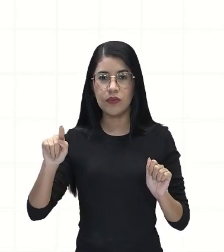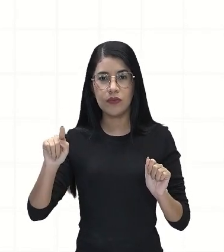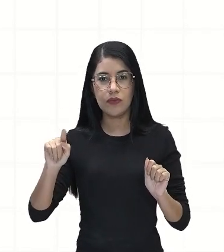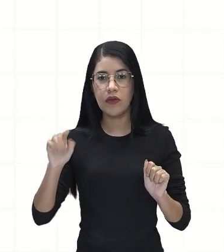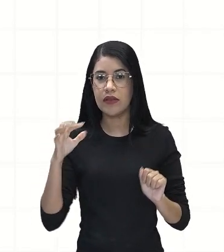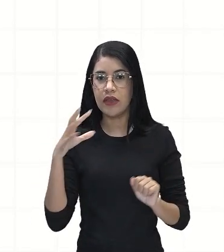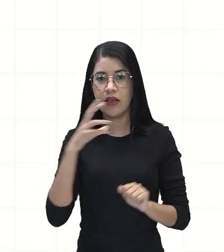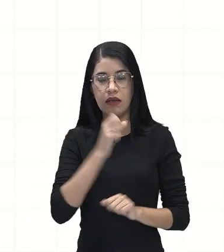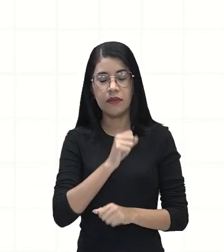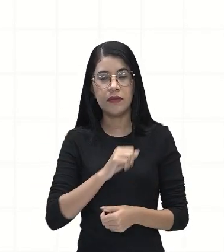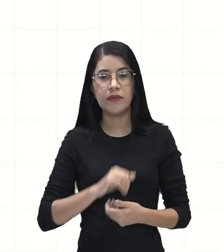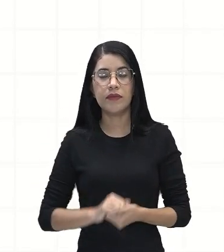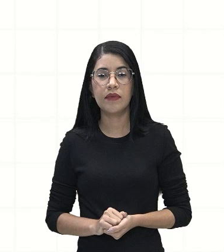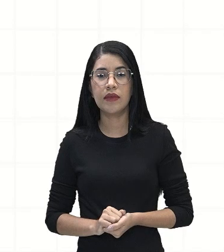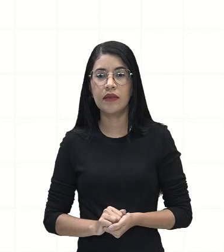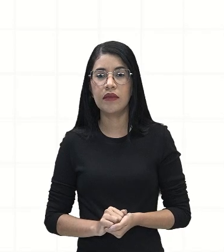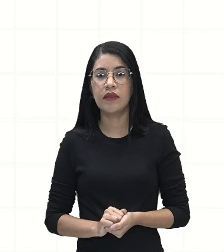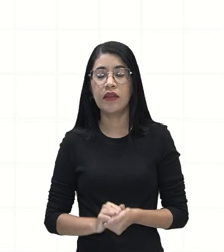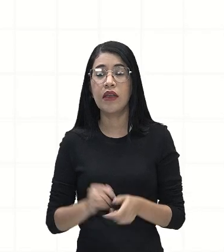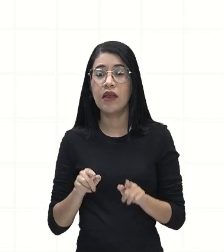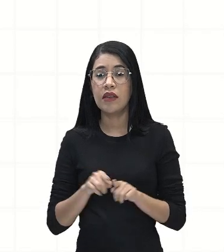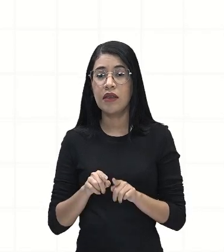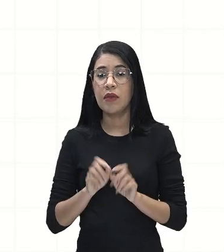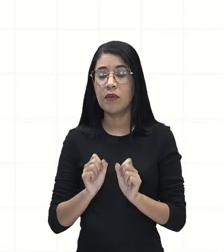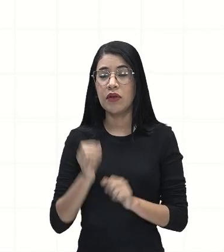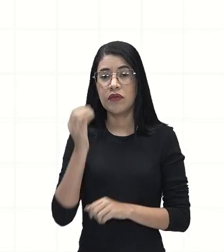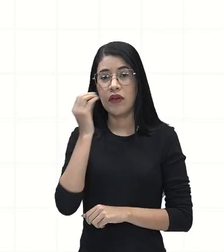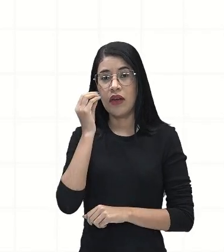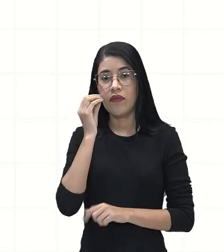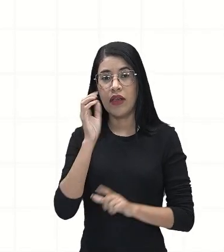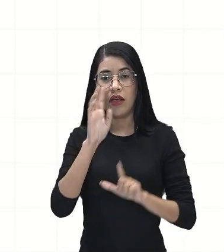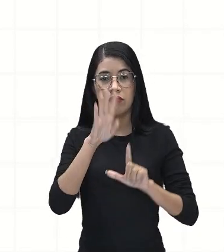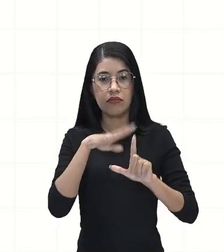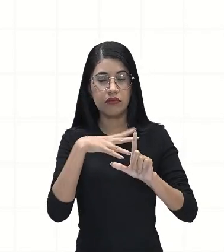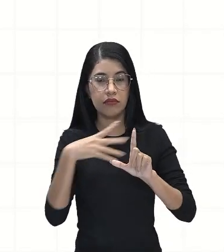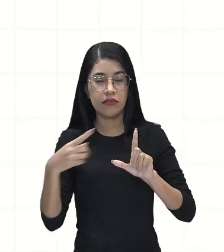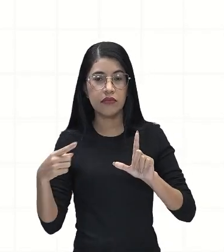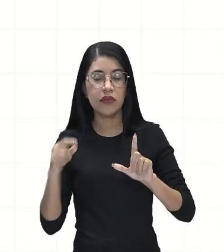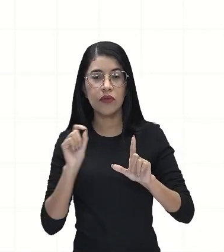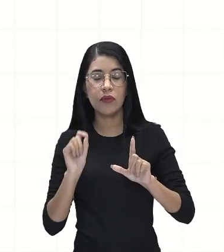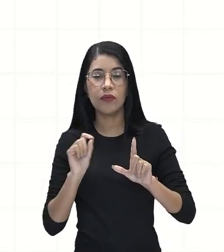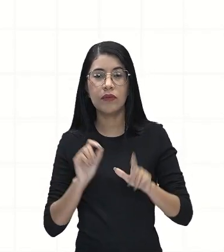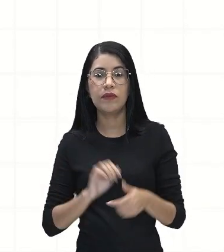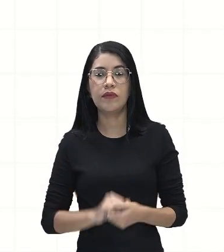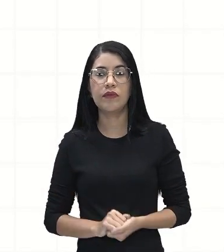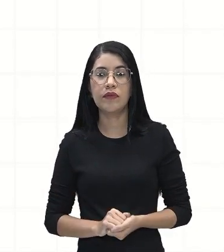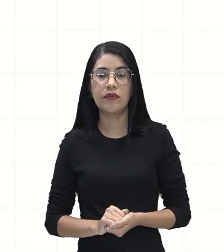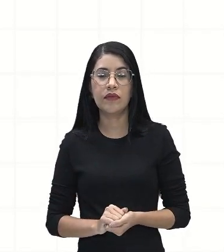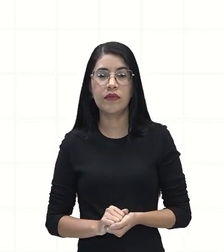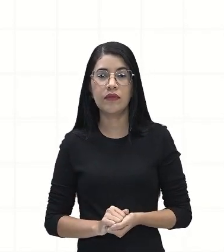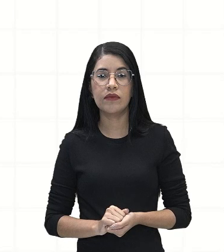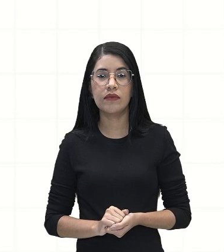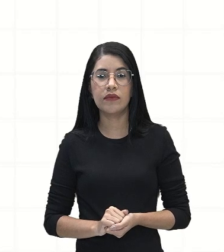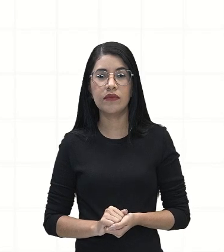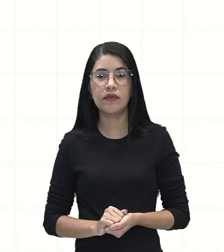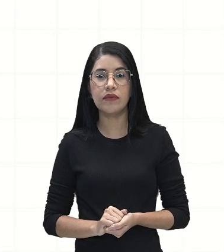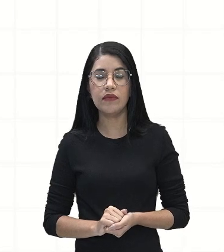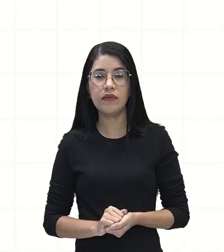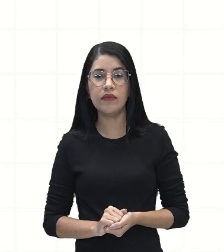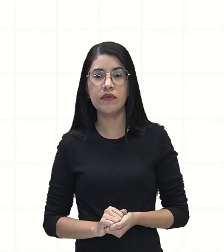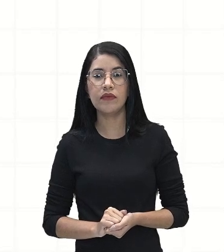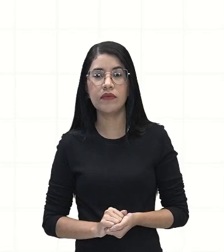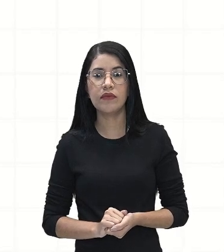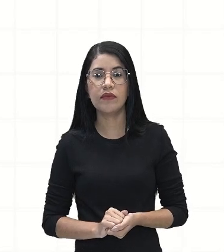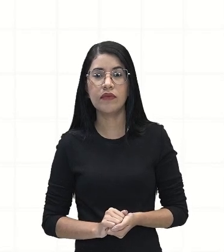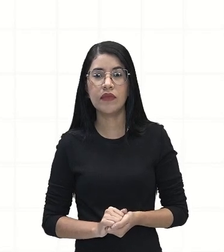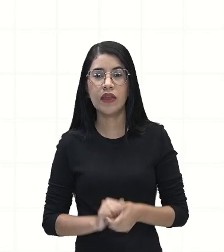Aí, se a gente verificar nesse plano cartesiano, a gente pode verificar também que esses lados aqui,